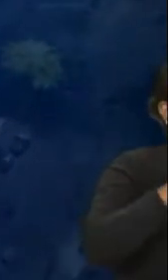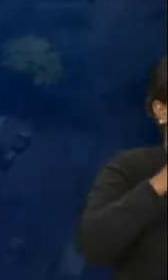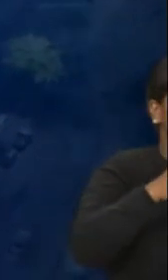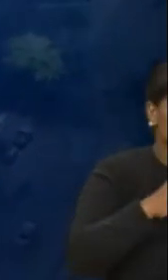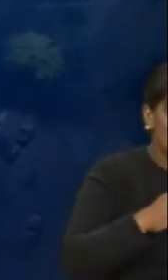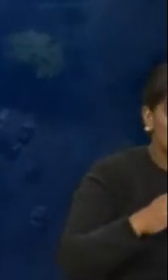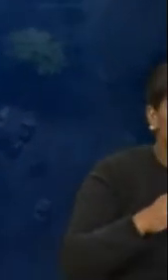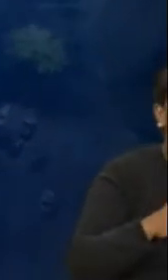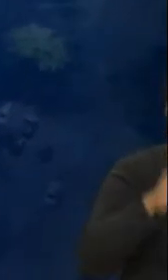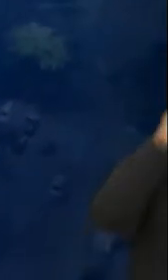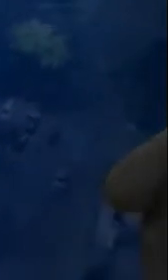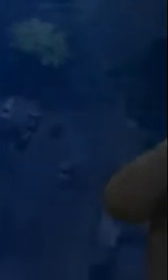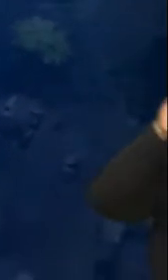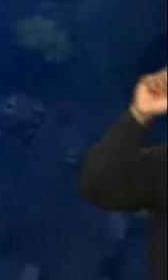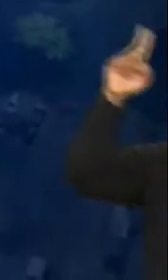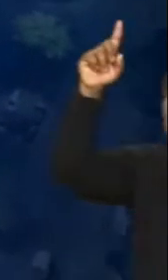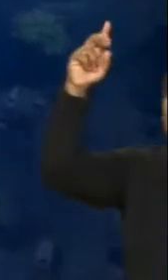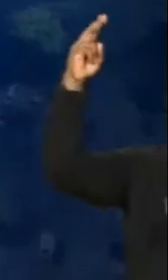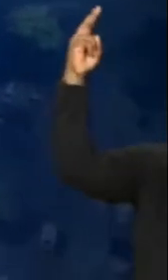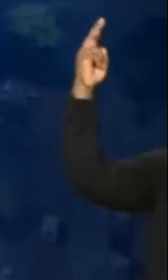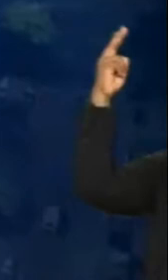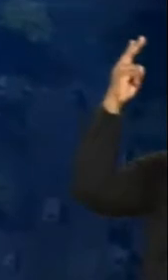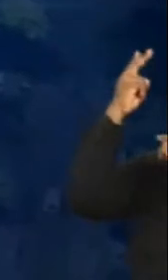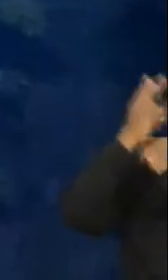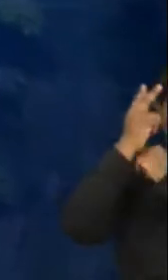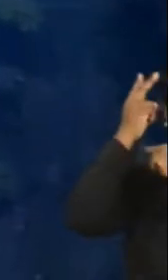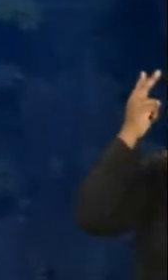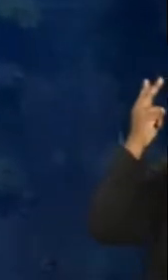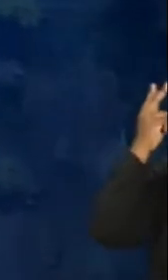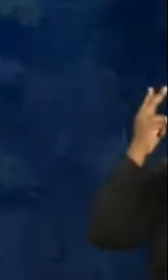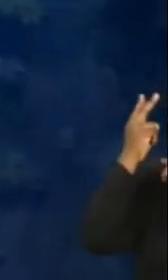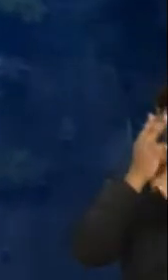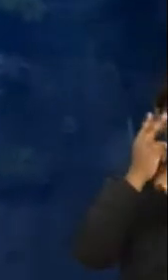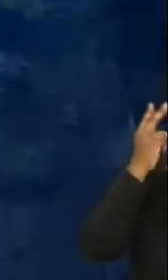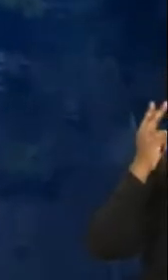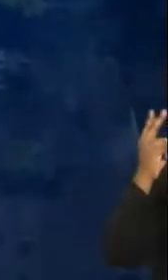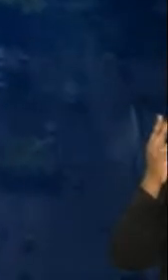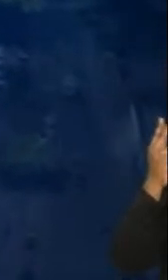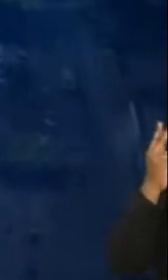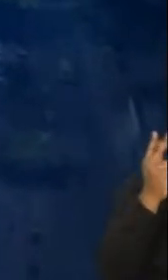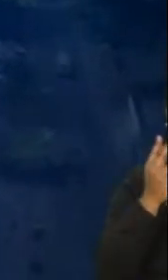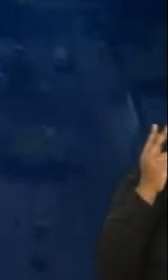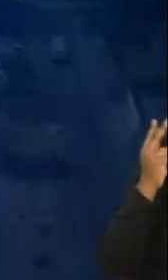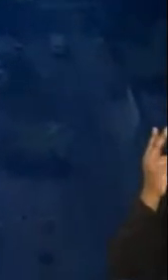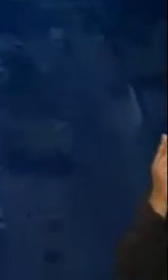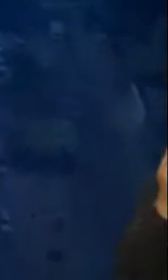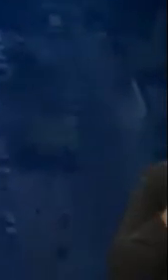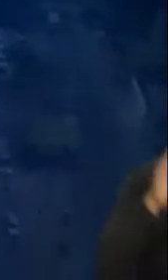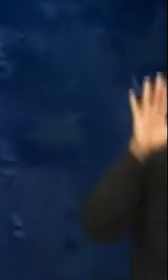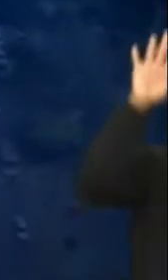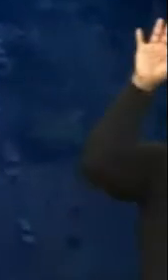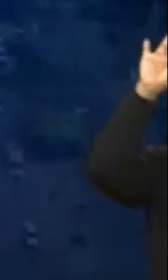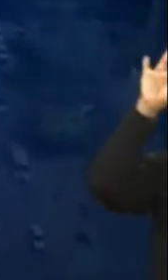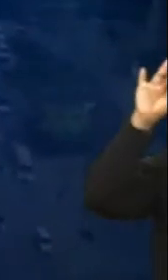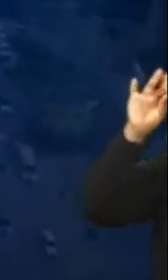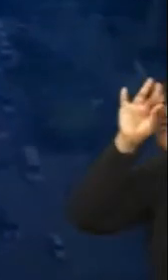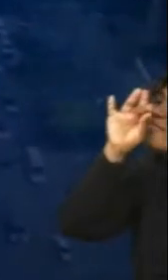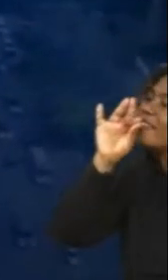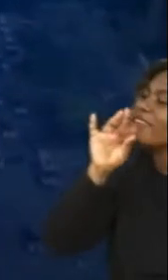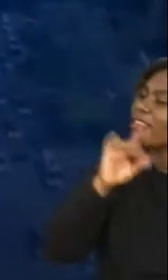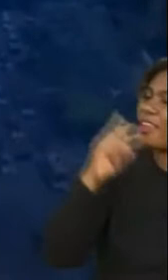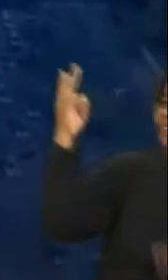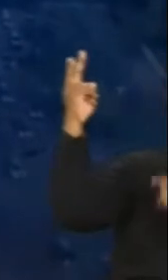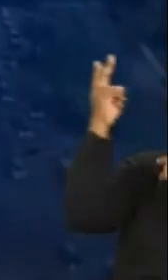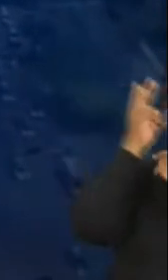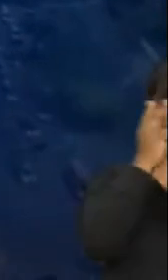Deus está cuidando de mim. Deus está cuidando de mim. Nos detalhes cuida.